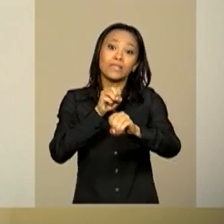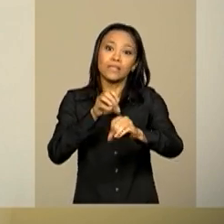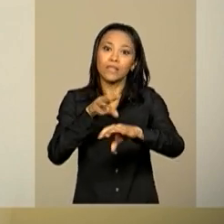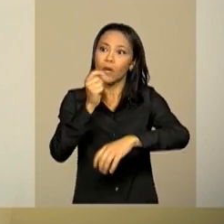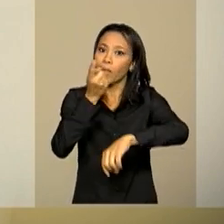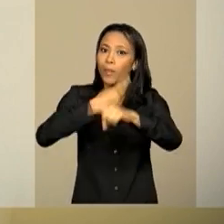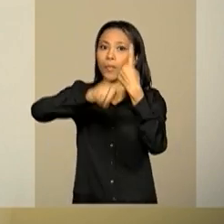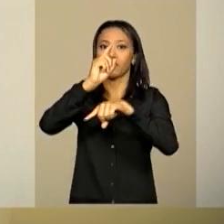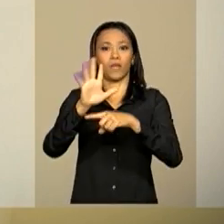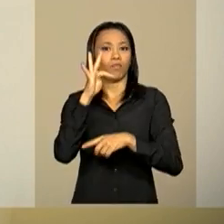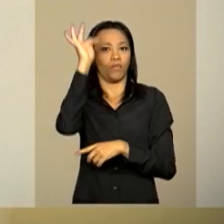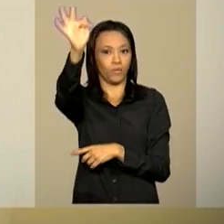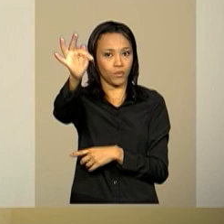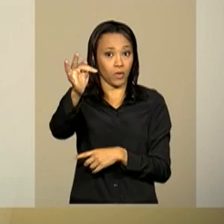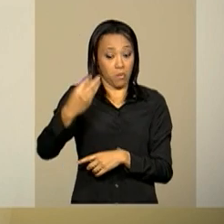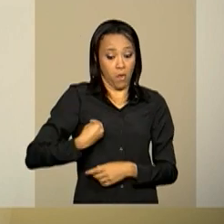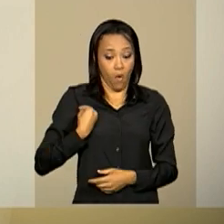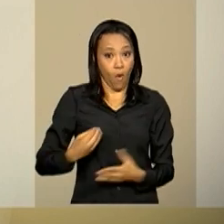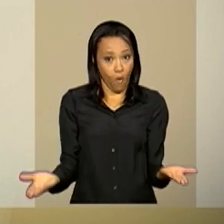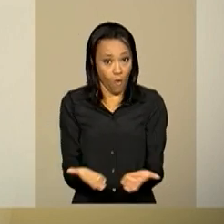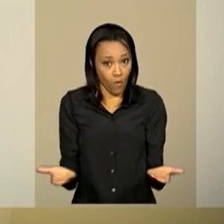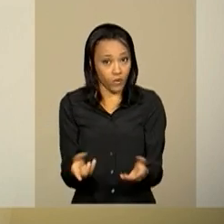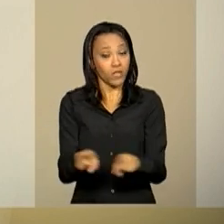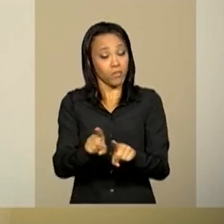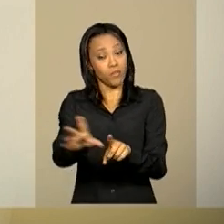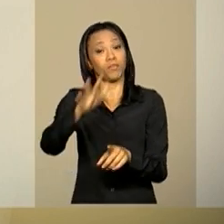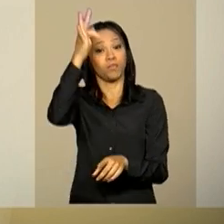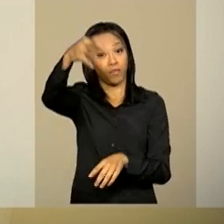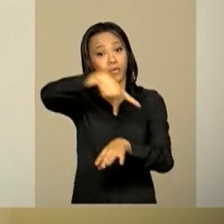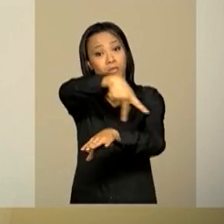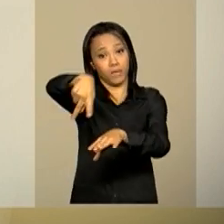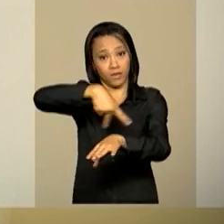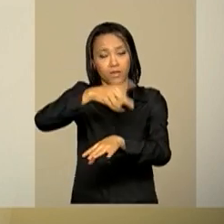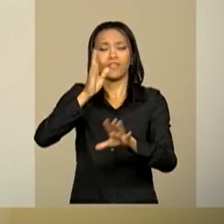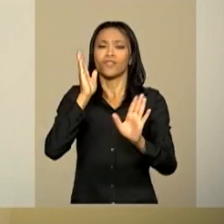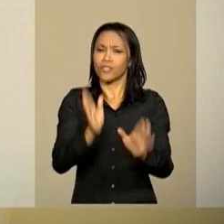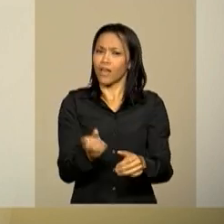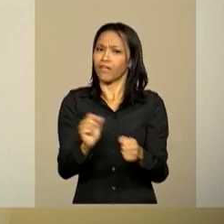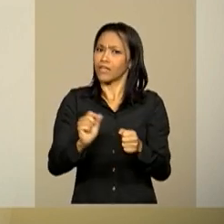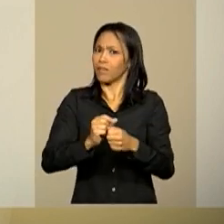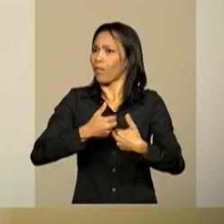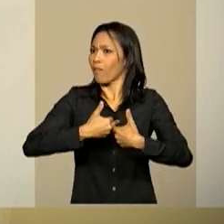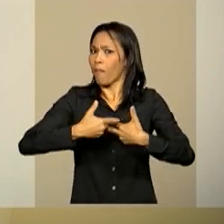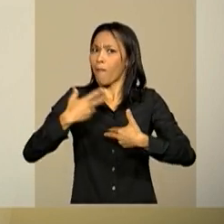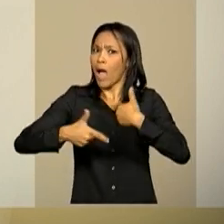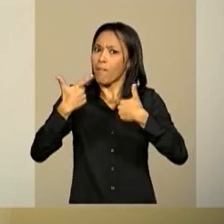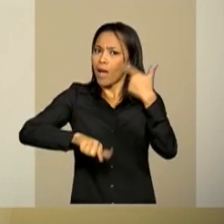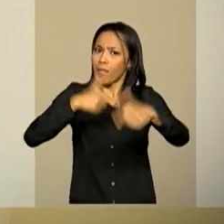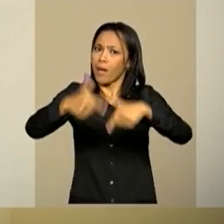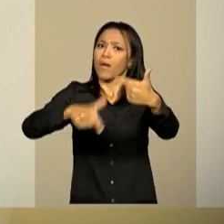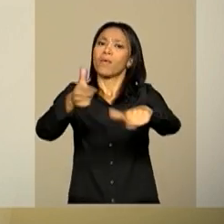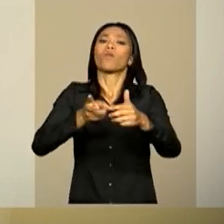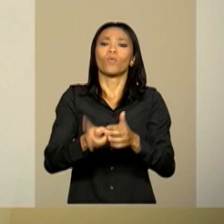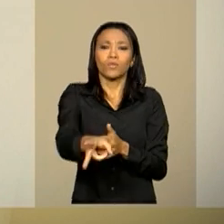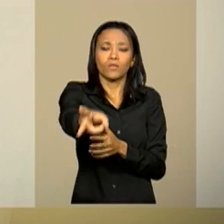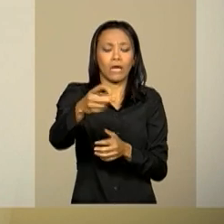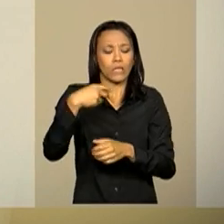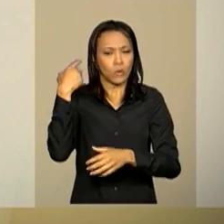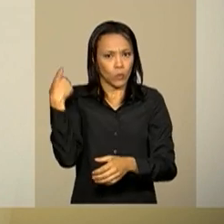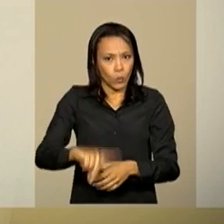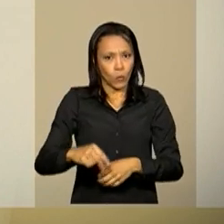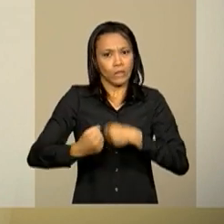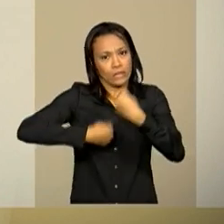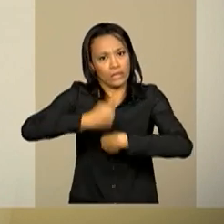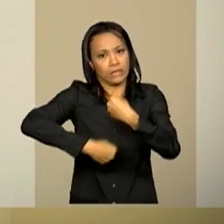futuro para o presente de quem estuda e para o futuro do país já fizemos muito e vamos fazer ainda mais trabalhando duro para